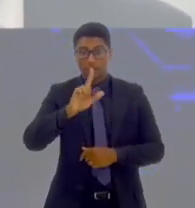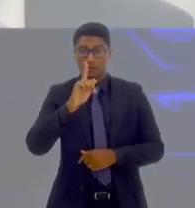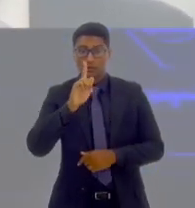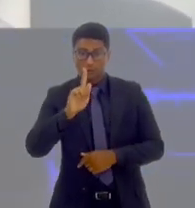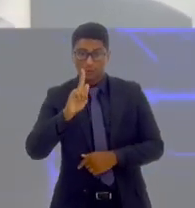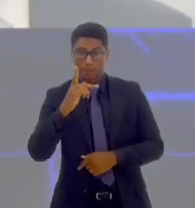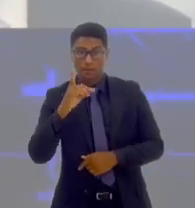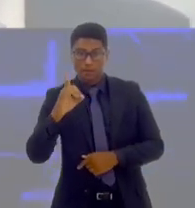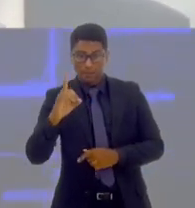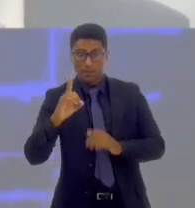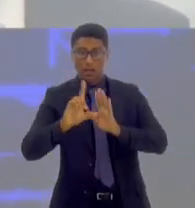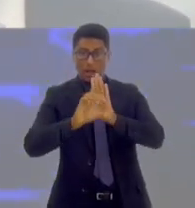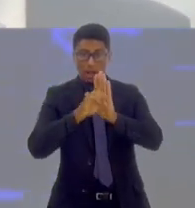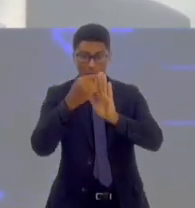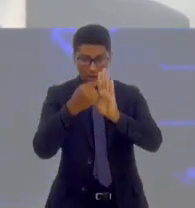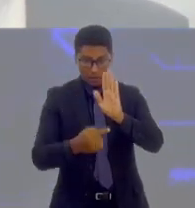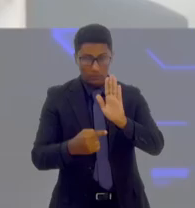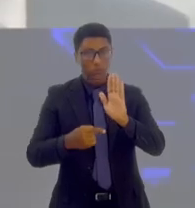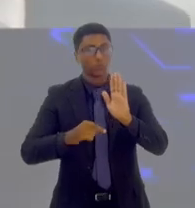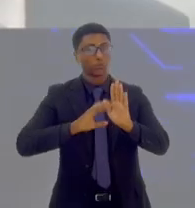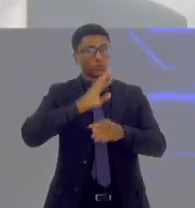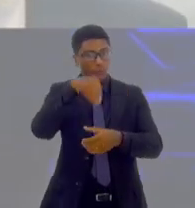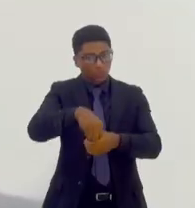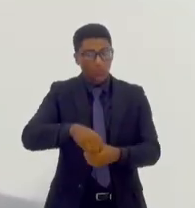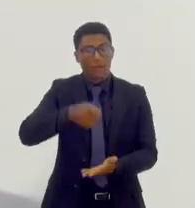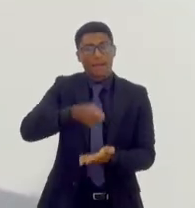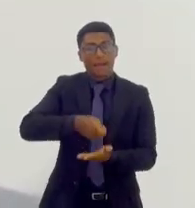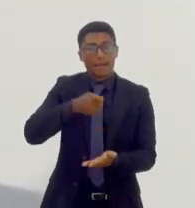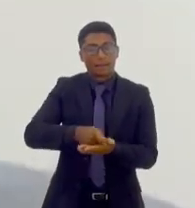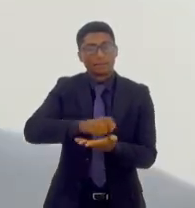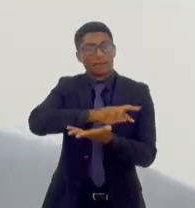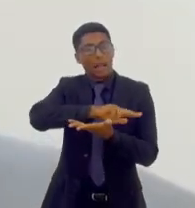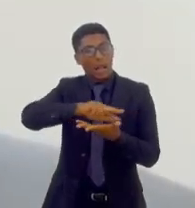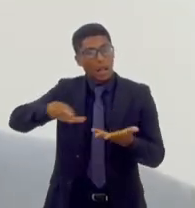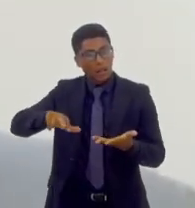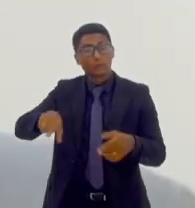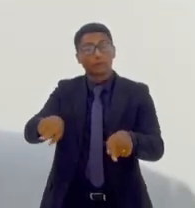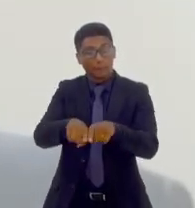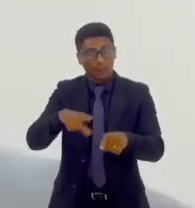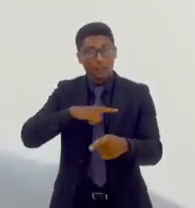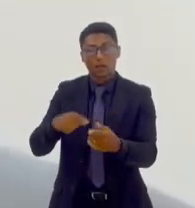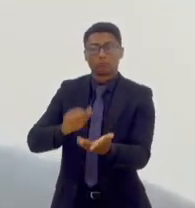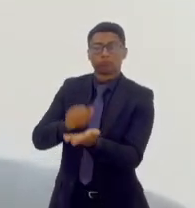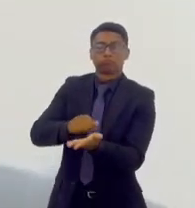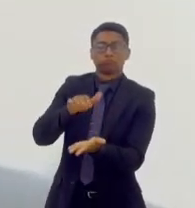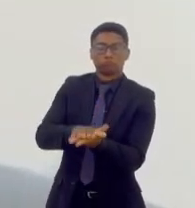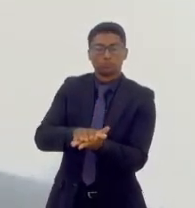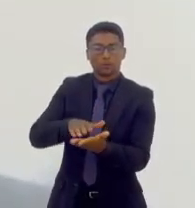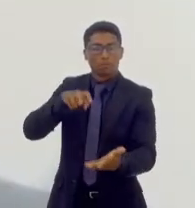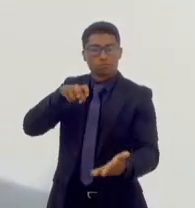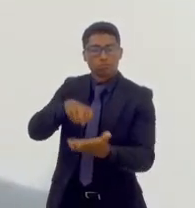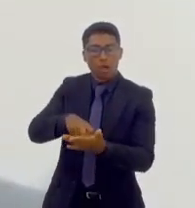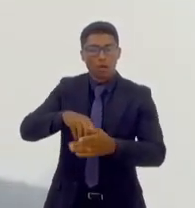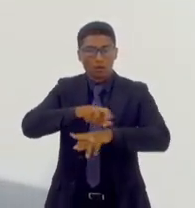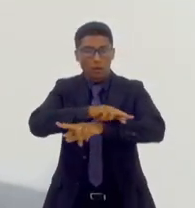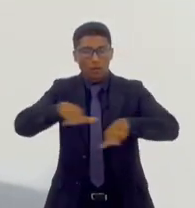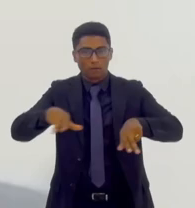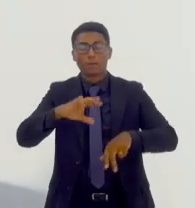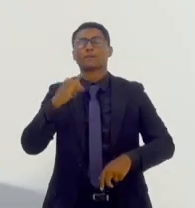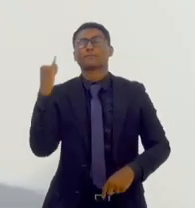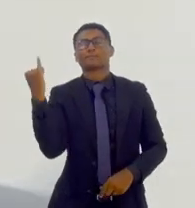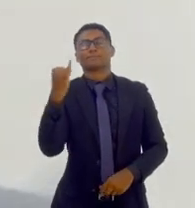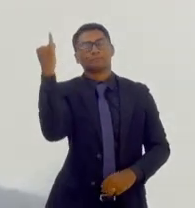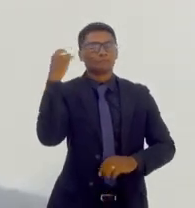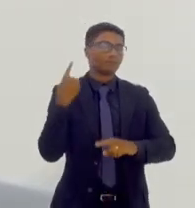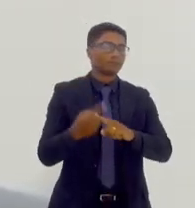complexa, ela tem muitas exigências, tem penalidades fortes, mas que são importantes porque